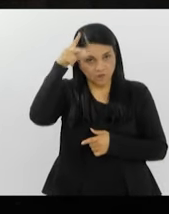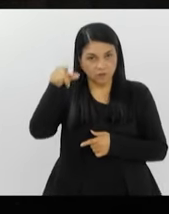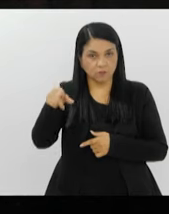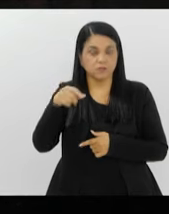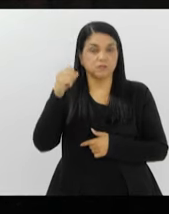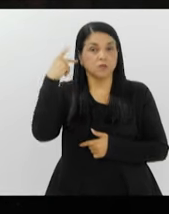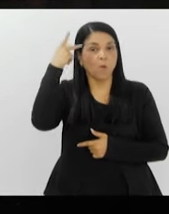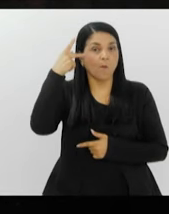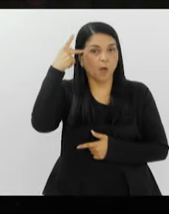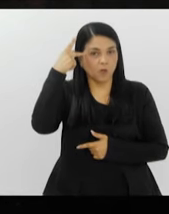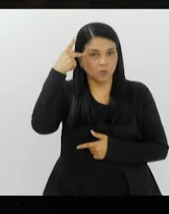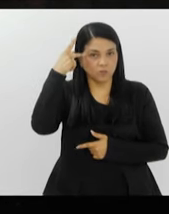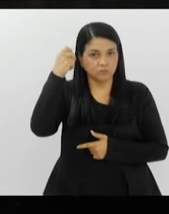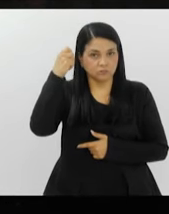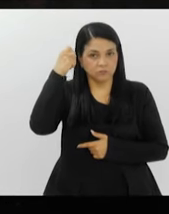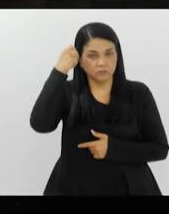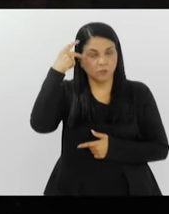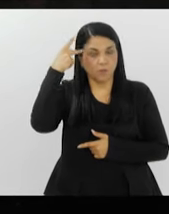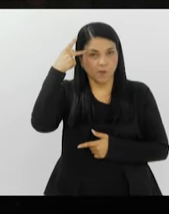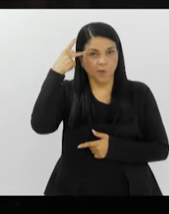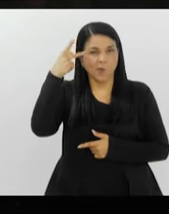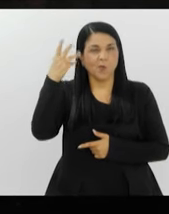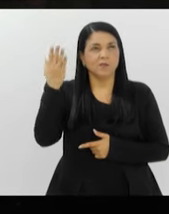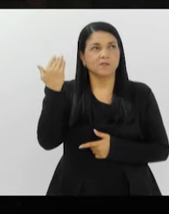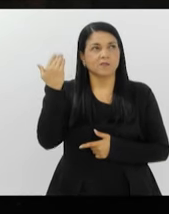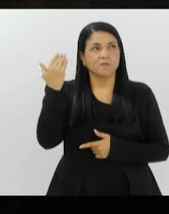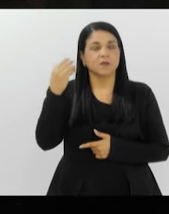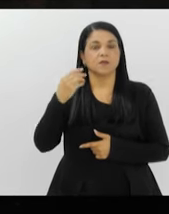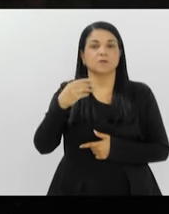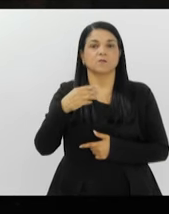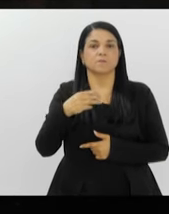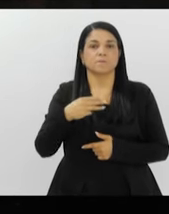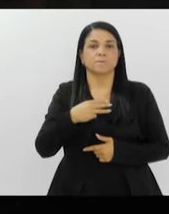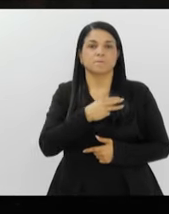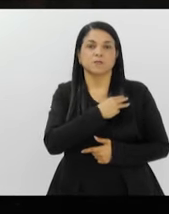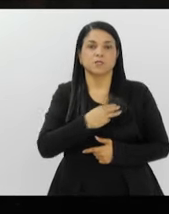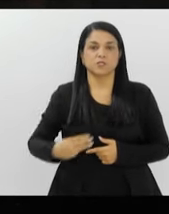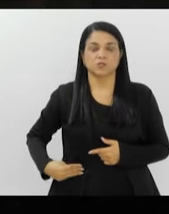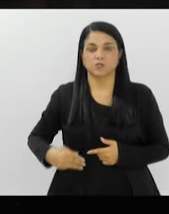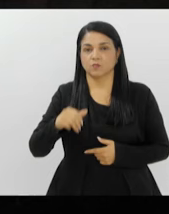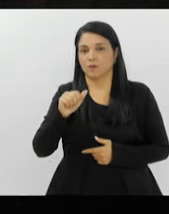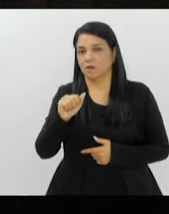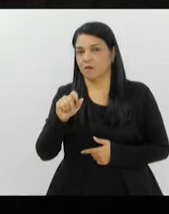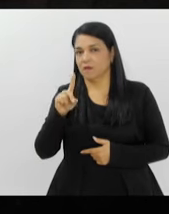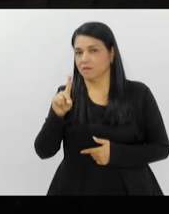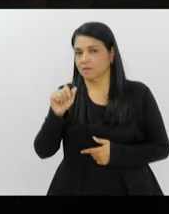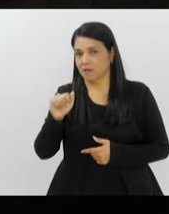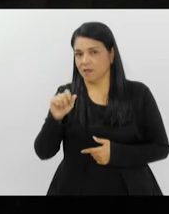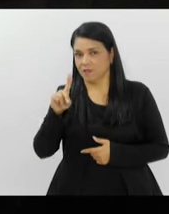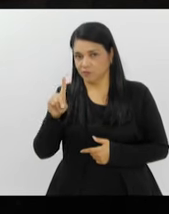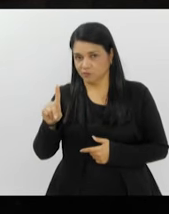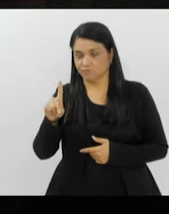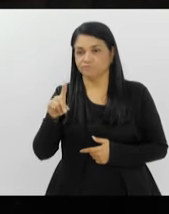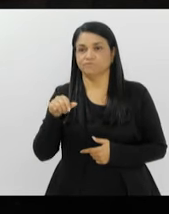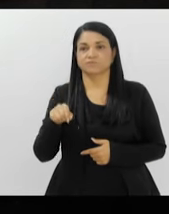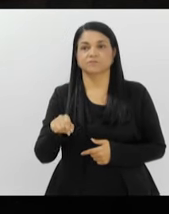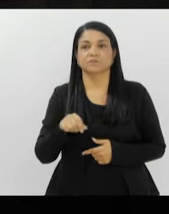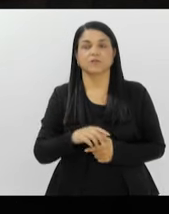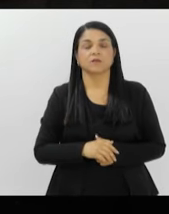que na época era o ministro hadad então sobre a